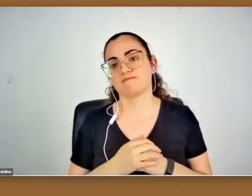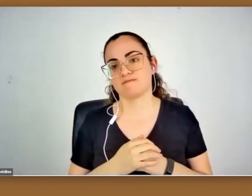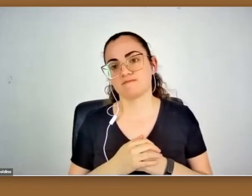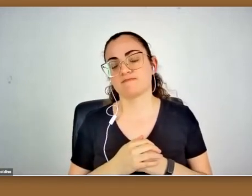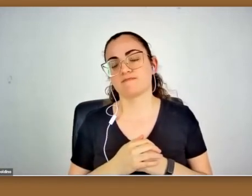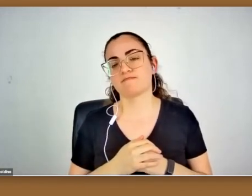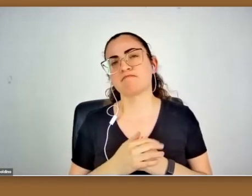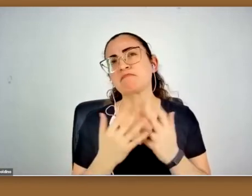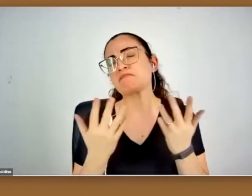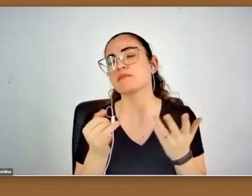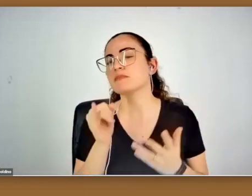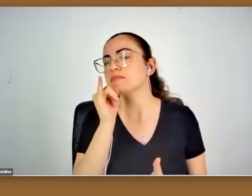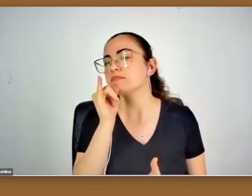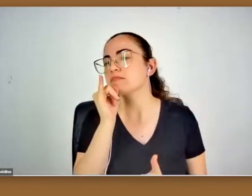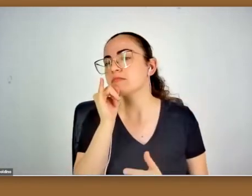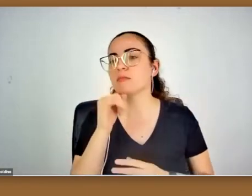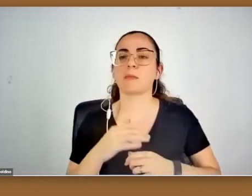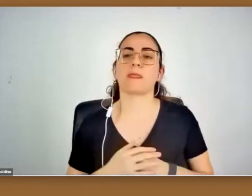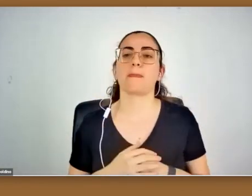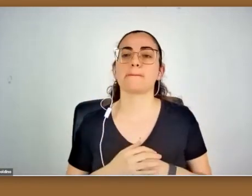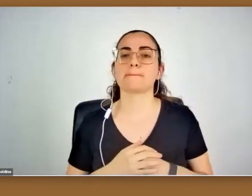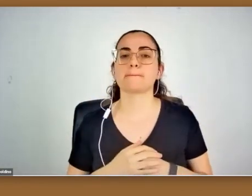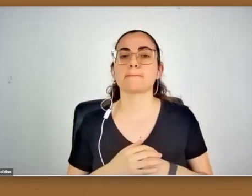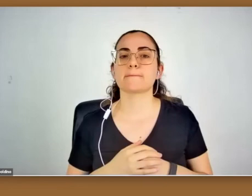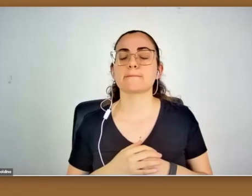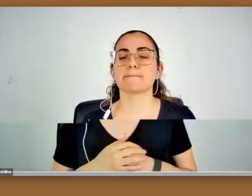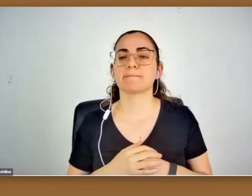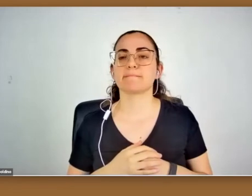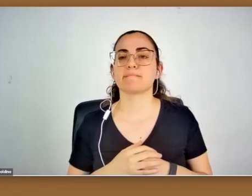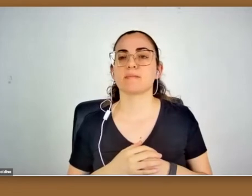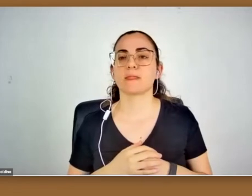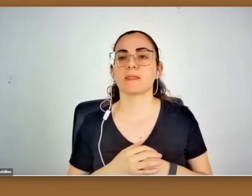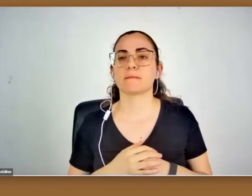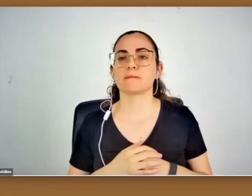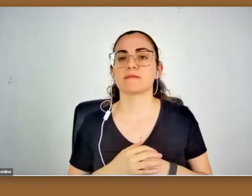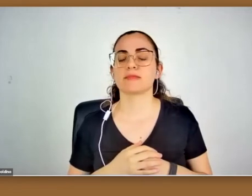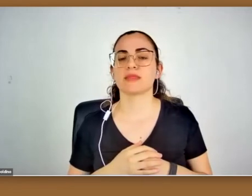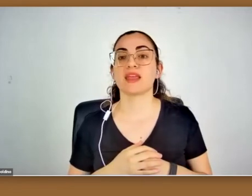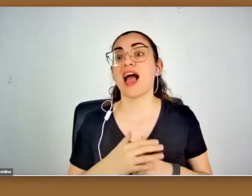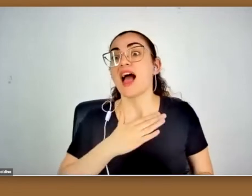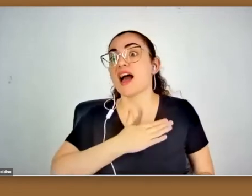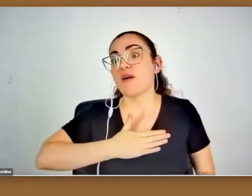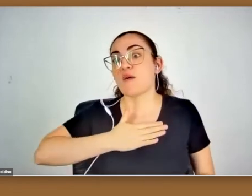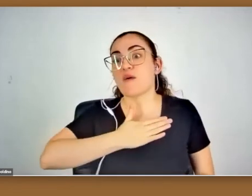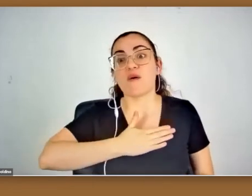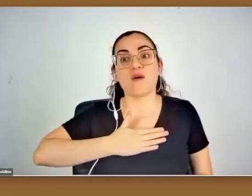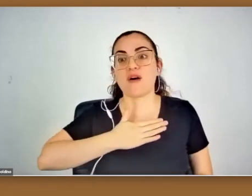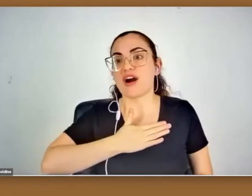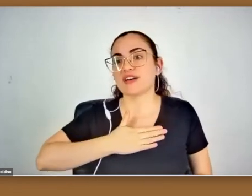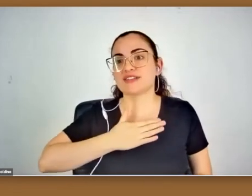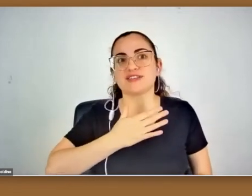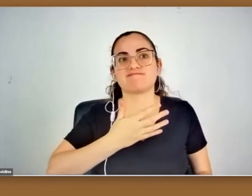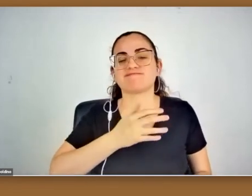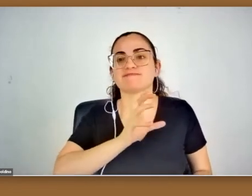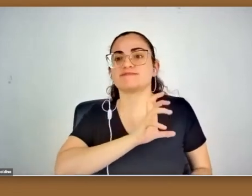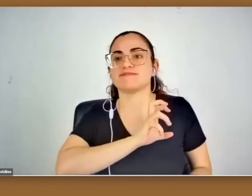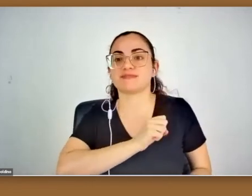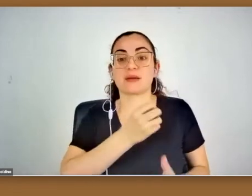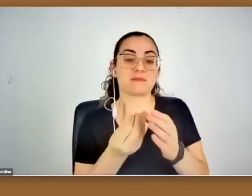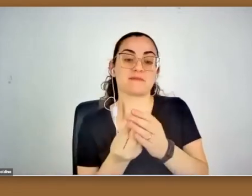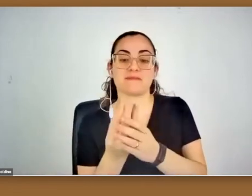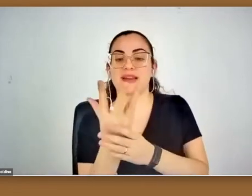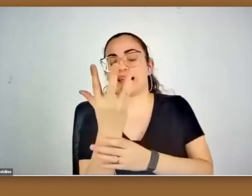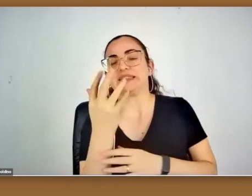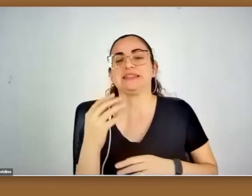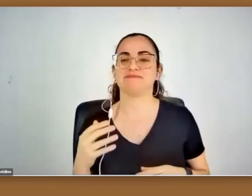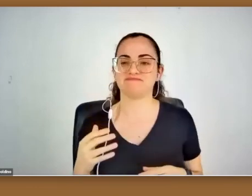por exemplo, eu gosto, né, na minha comunidade, eu gosto muito de plantinhas, né? A gente planta muitas